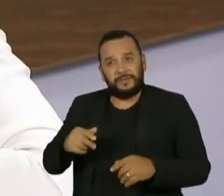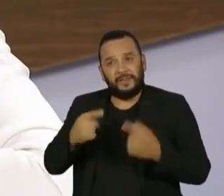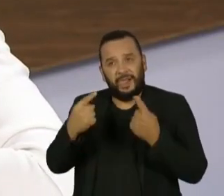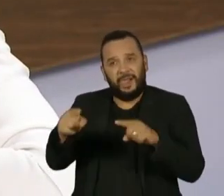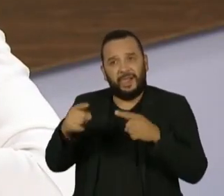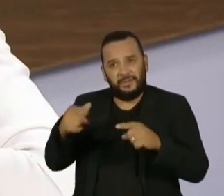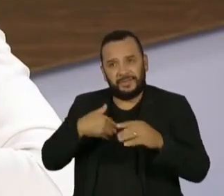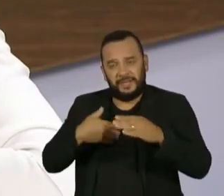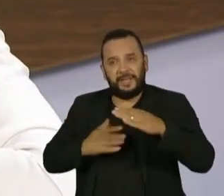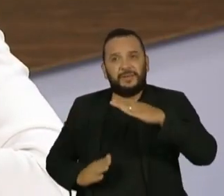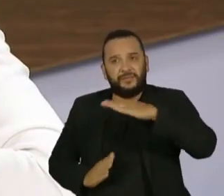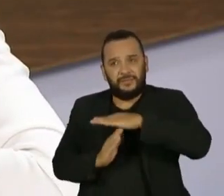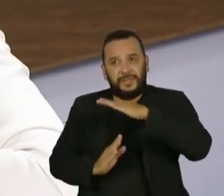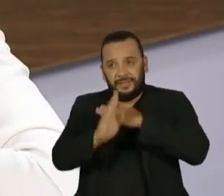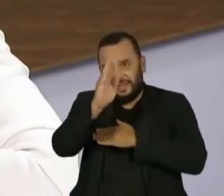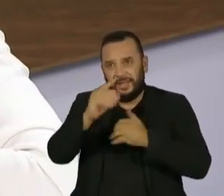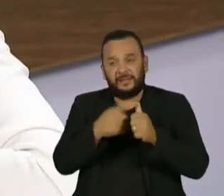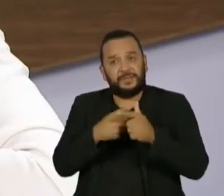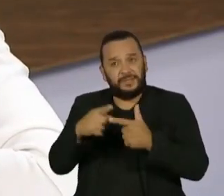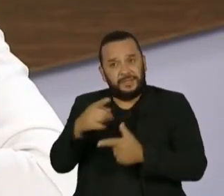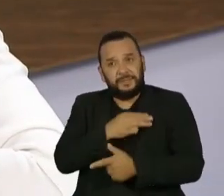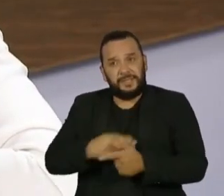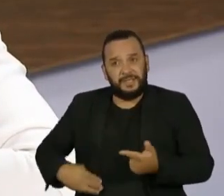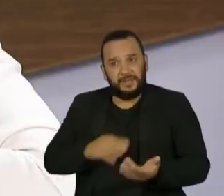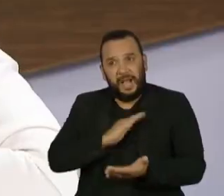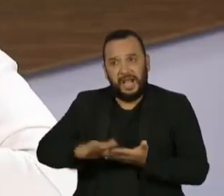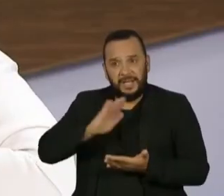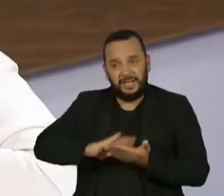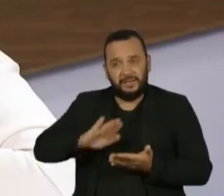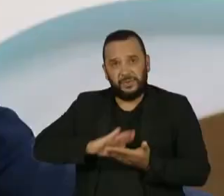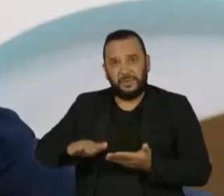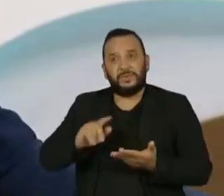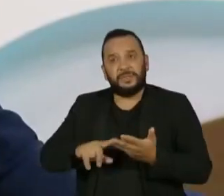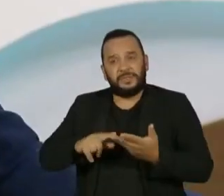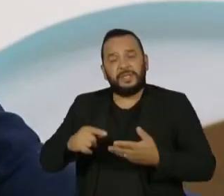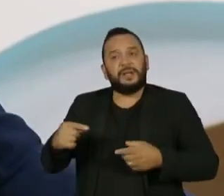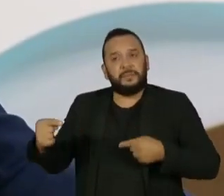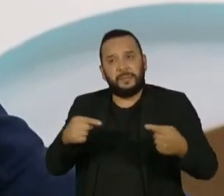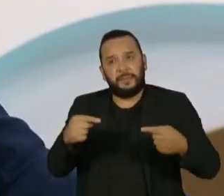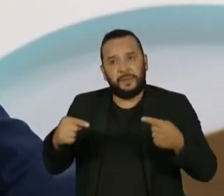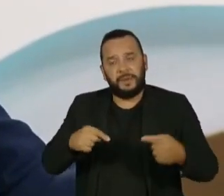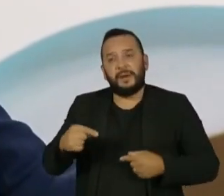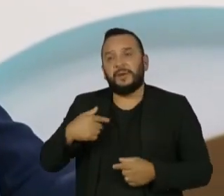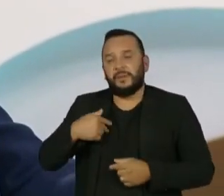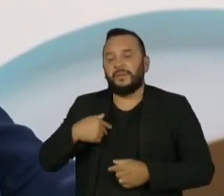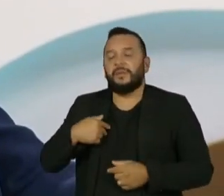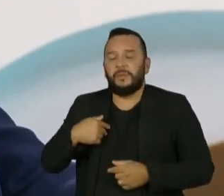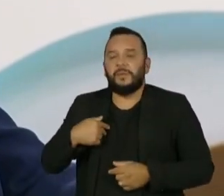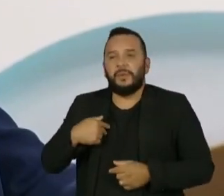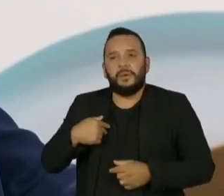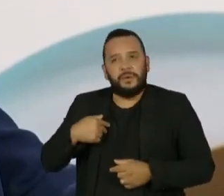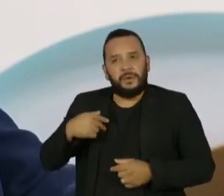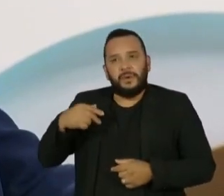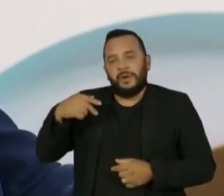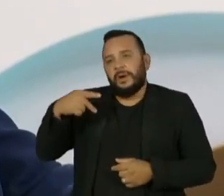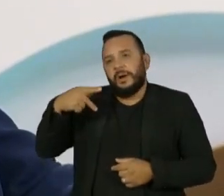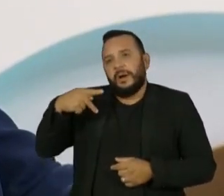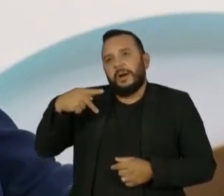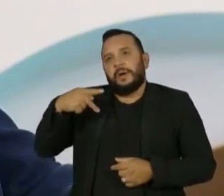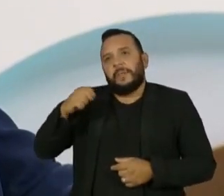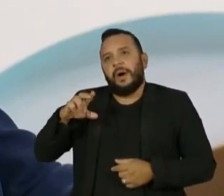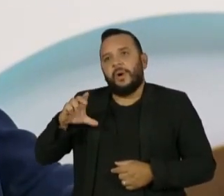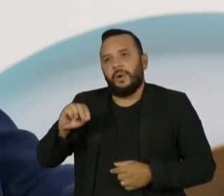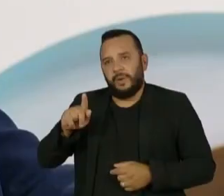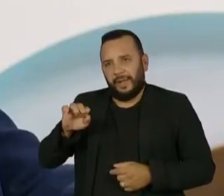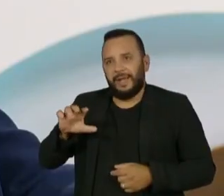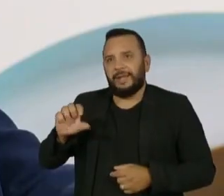teve uma série de embates com o ministro Paulo Guedes. Agora, na oposição, no Senado, o senhor vem com esse discurso